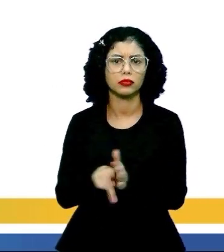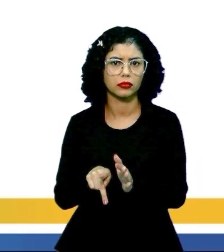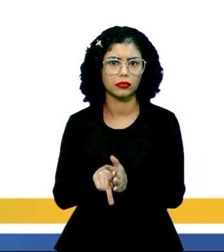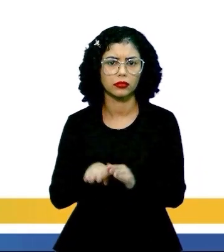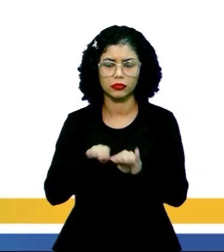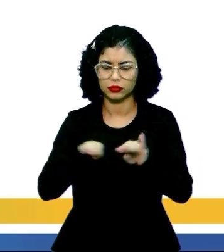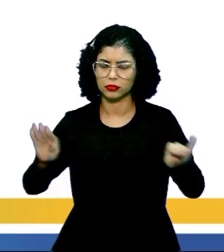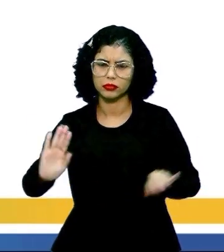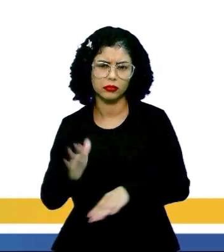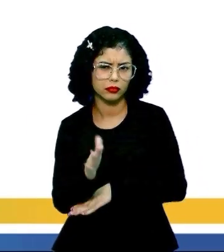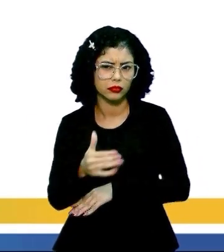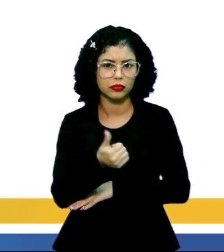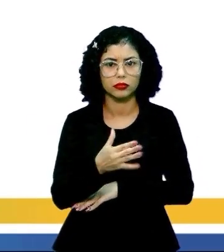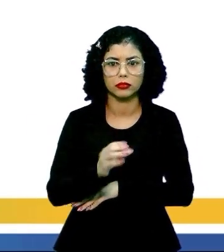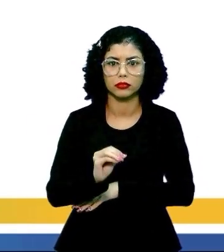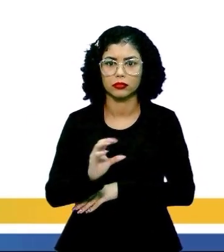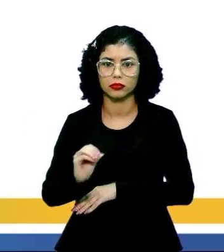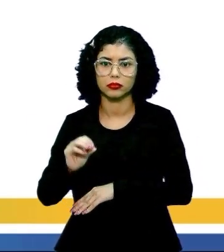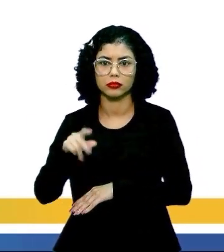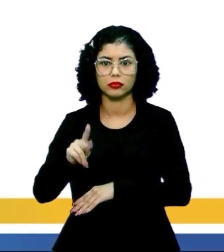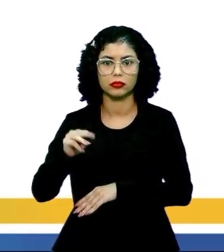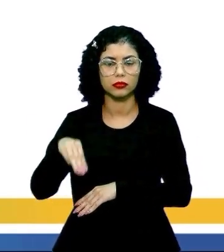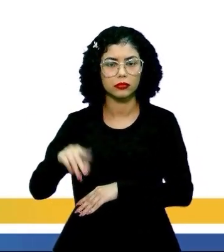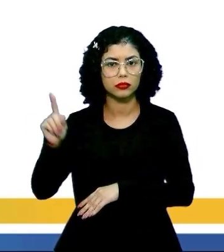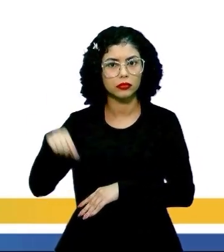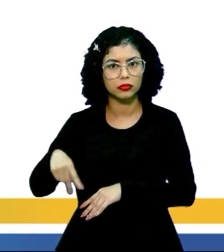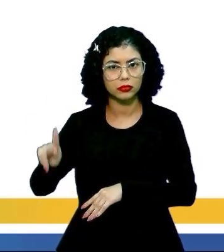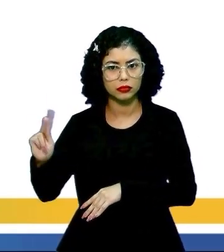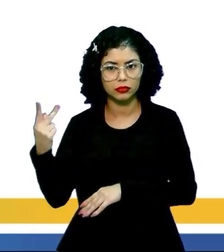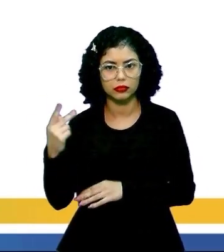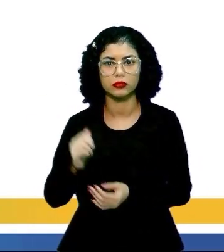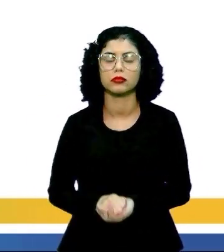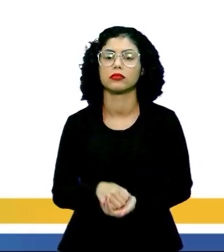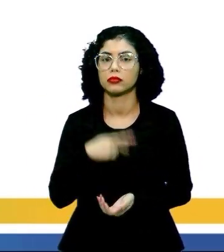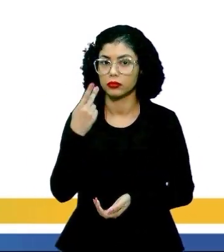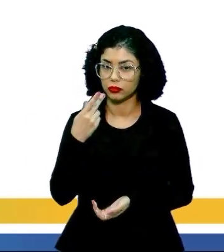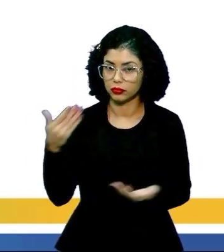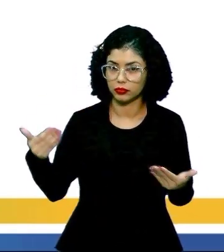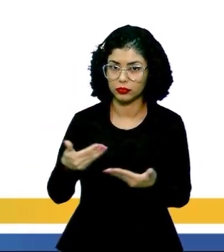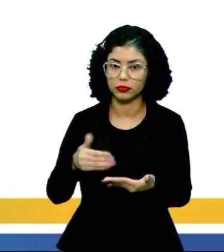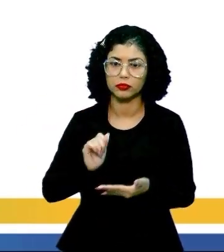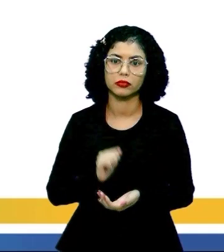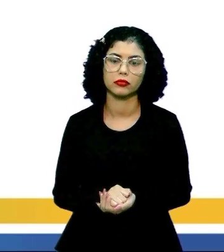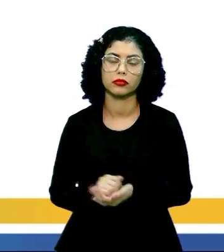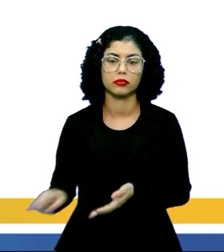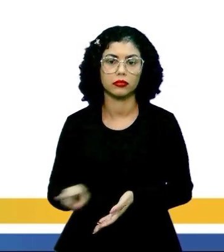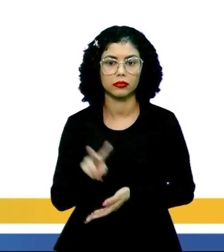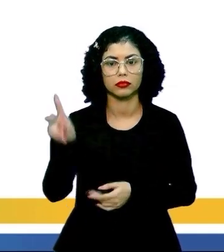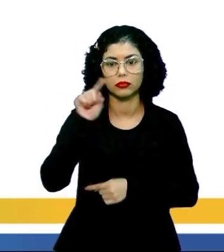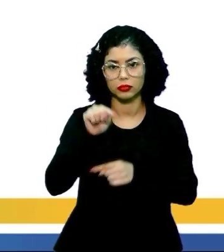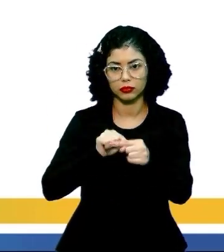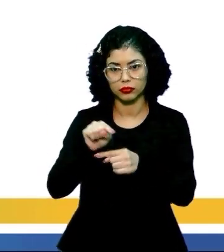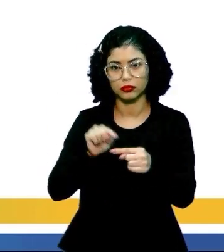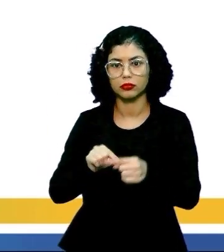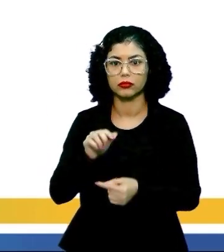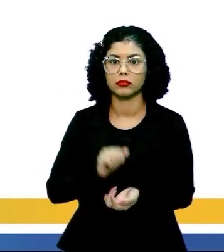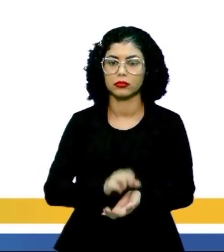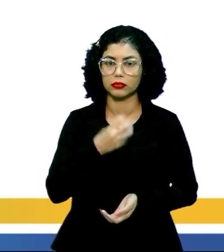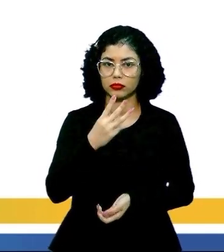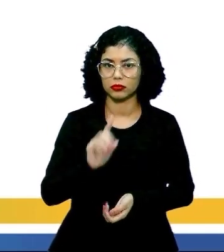seria de aproximadamente 100 km/h isso o que acabamos de ver no enunciado e esse valor ele vai ser dividido por